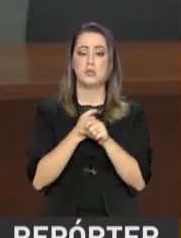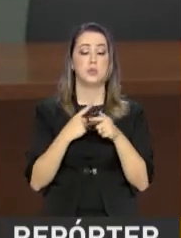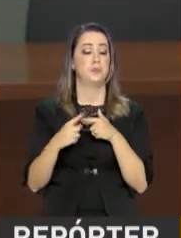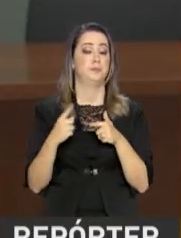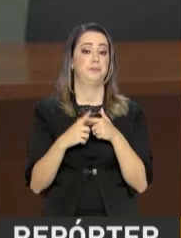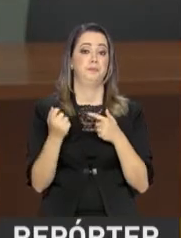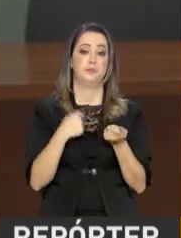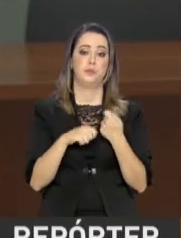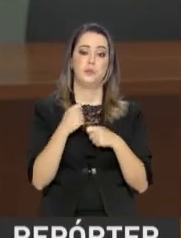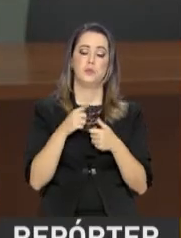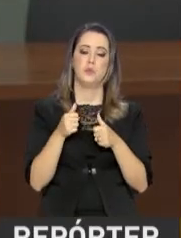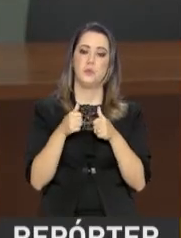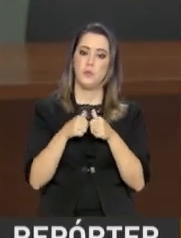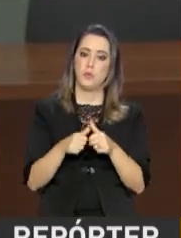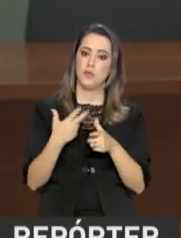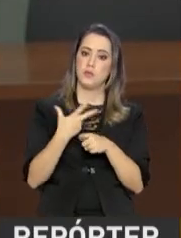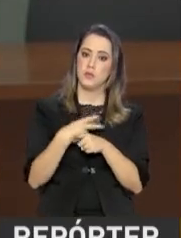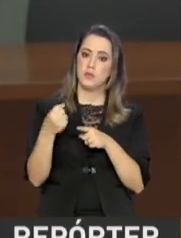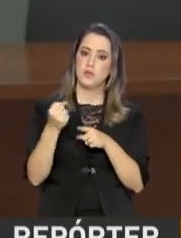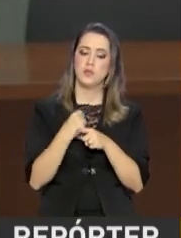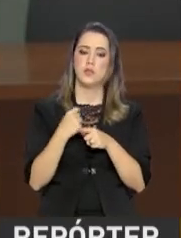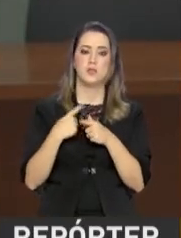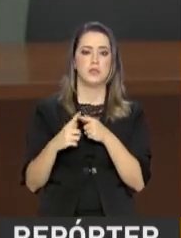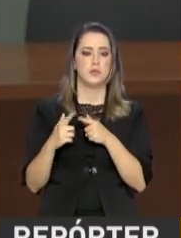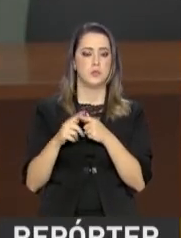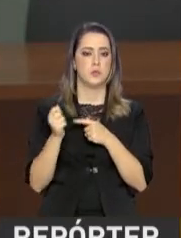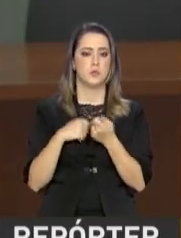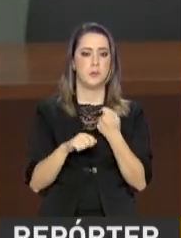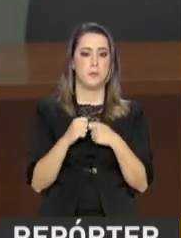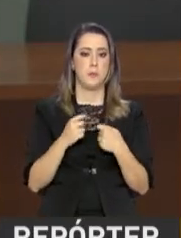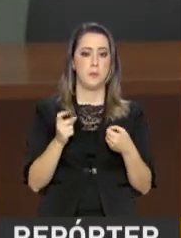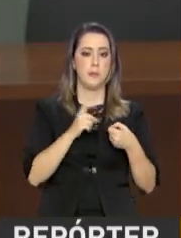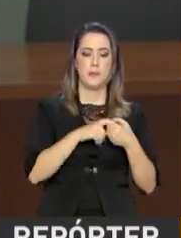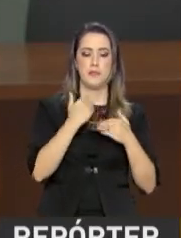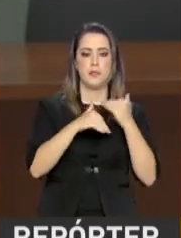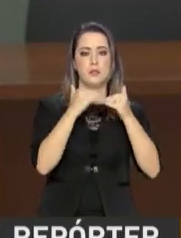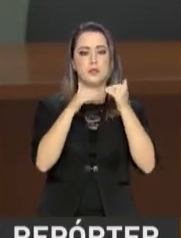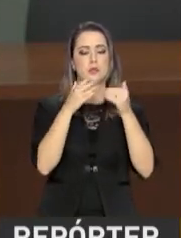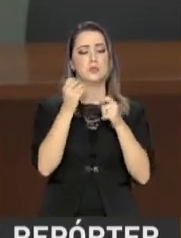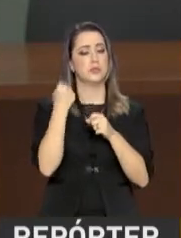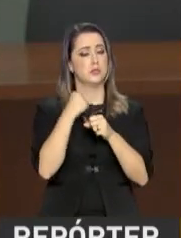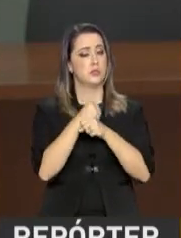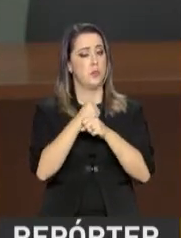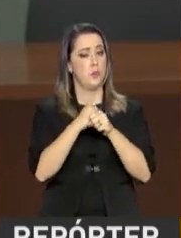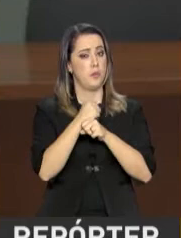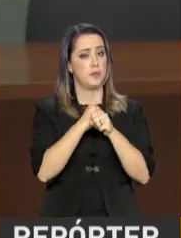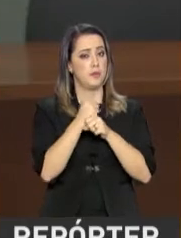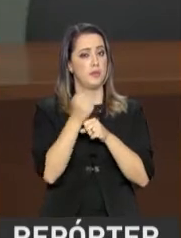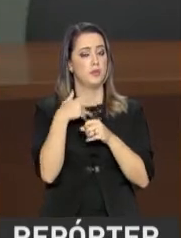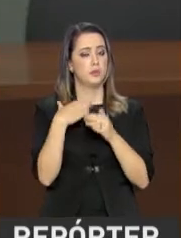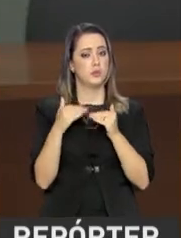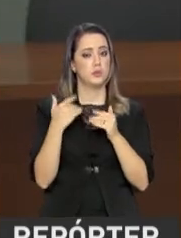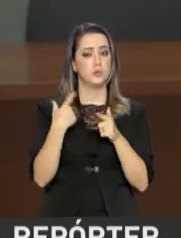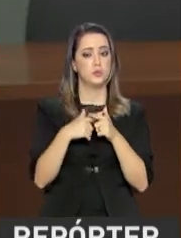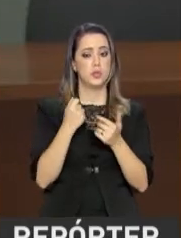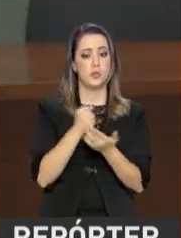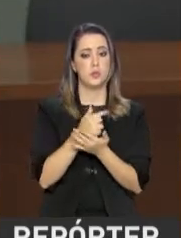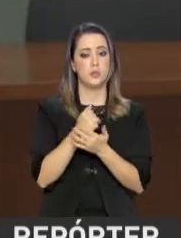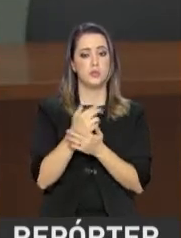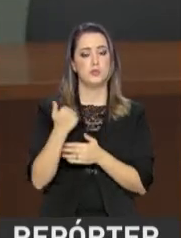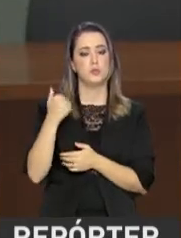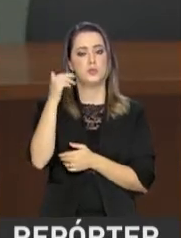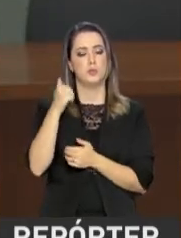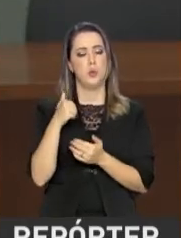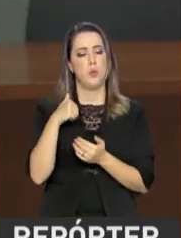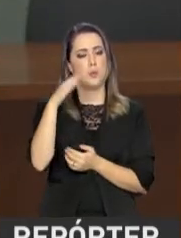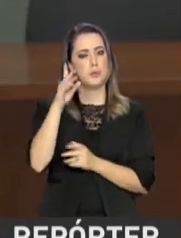econômica, saiu da sua recessão, né? Voltou a crescer ano passado, muito puxado inicialmente pelo consumo das famílias.